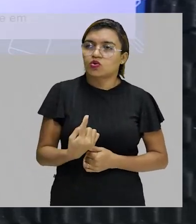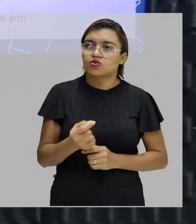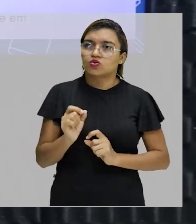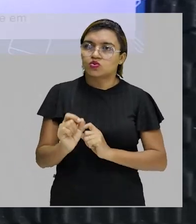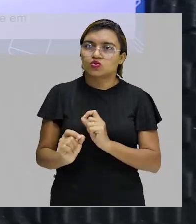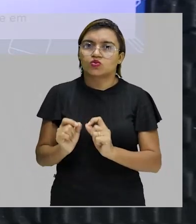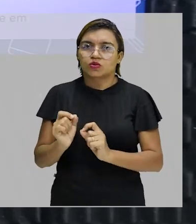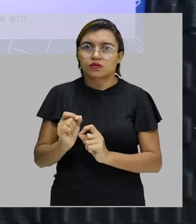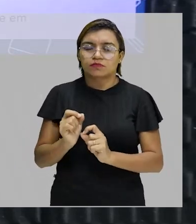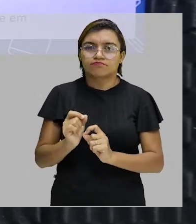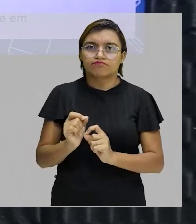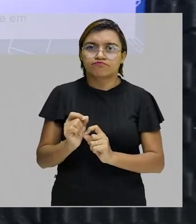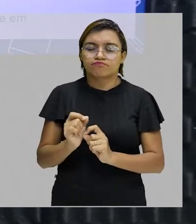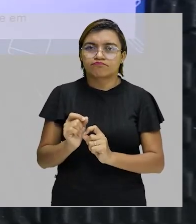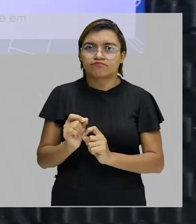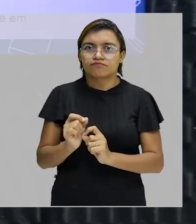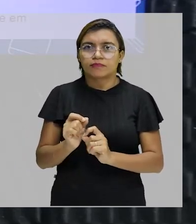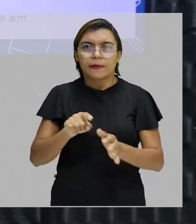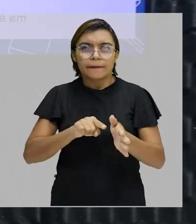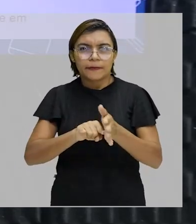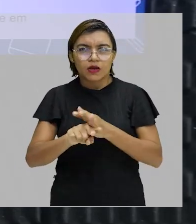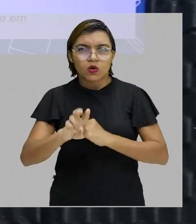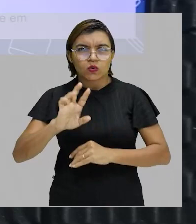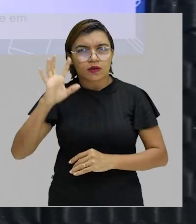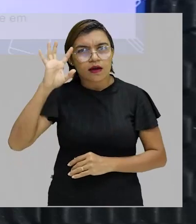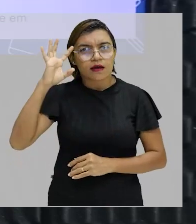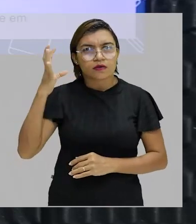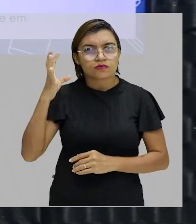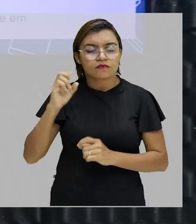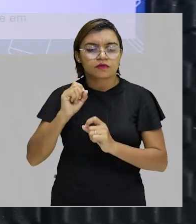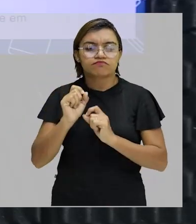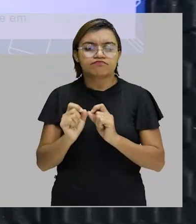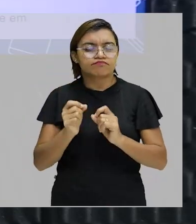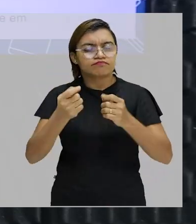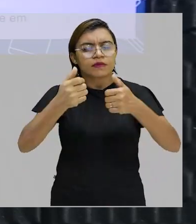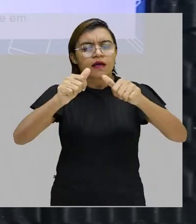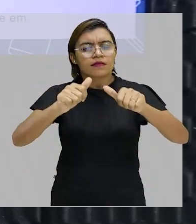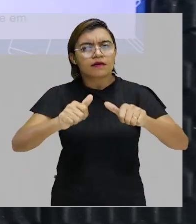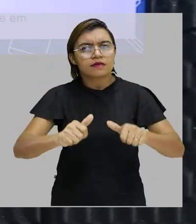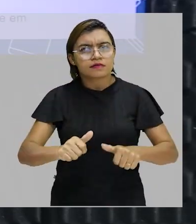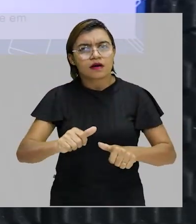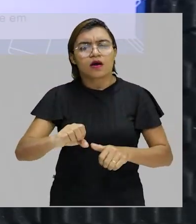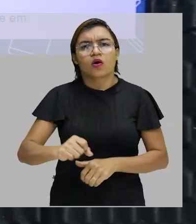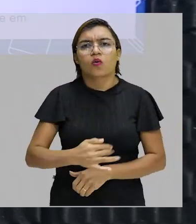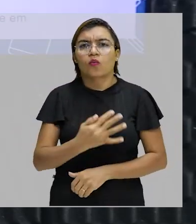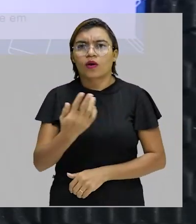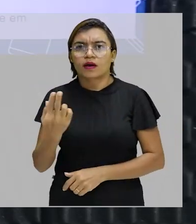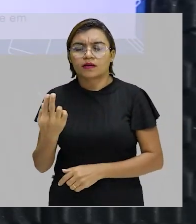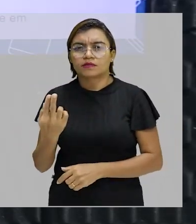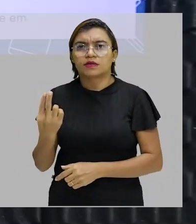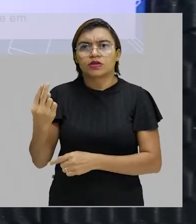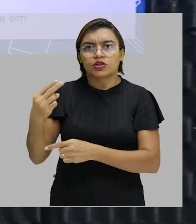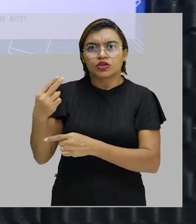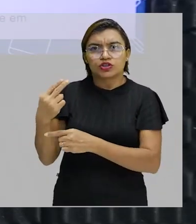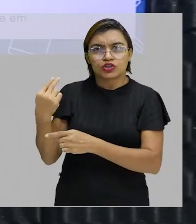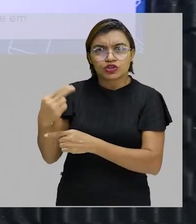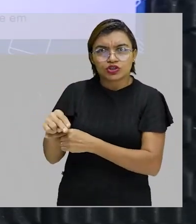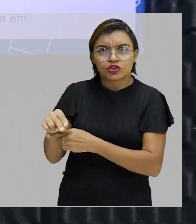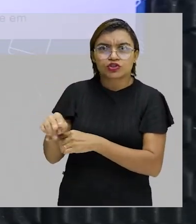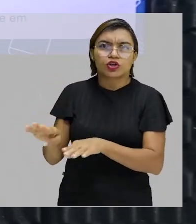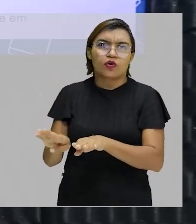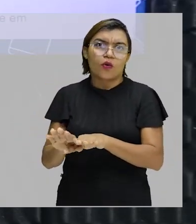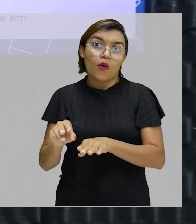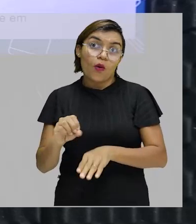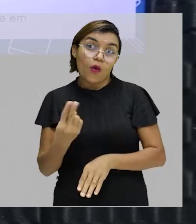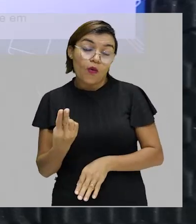a gente for resolver essa questão, nós vamos verificar qual dos dois, nitrogênio ou hidrogênio, vai se encontrar